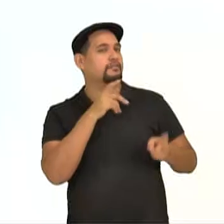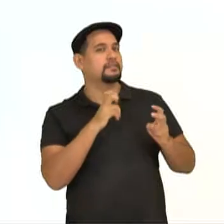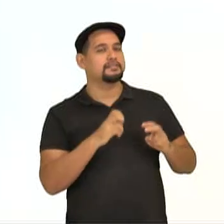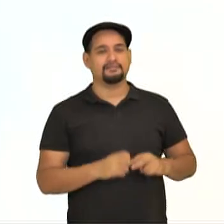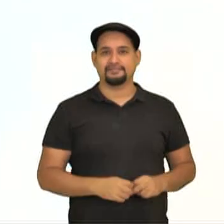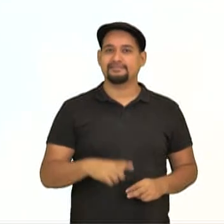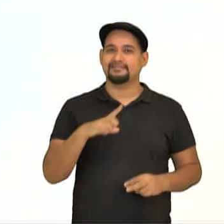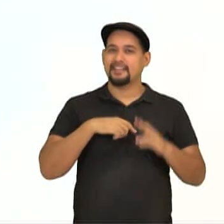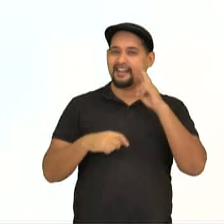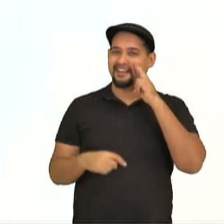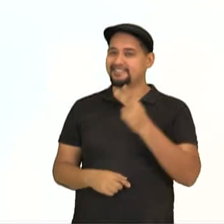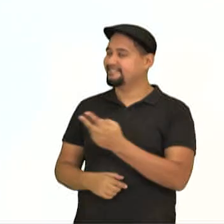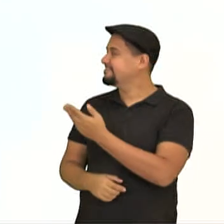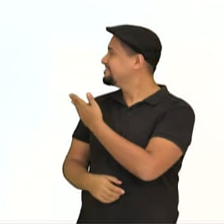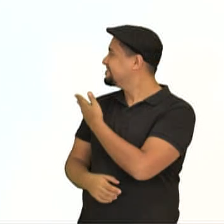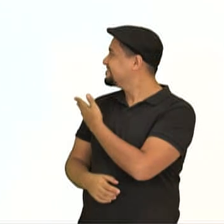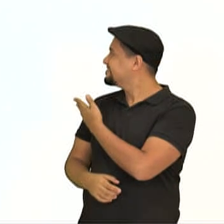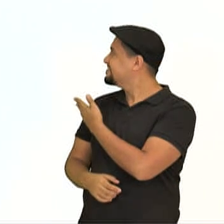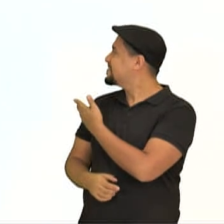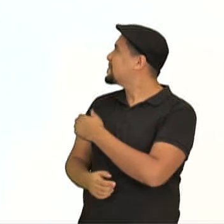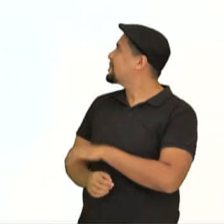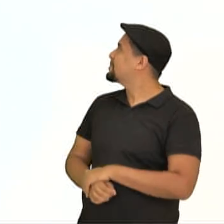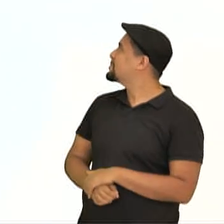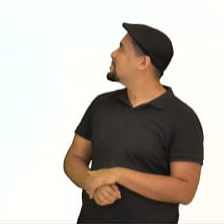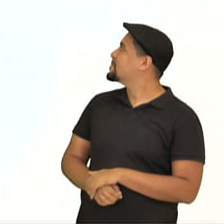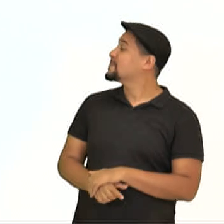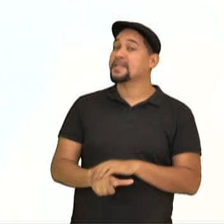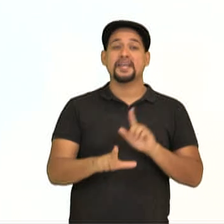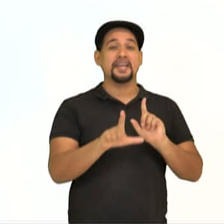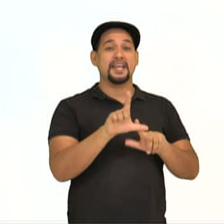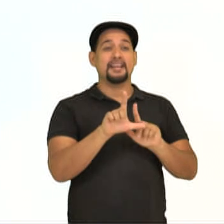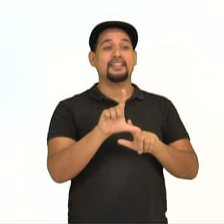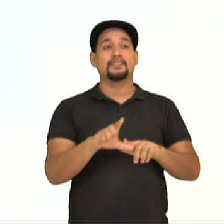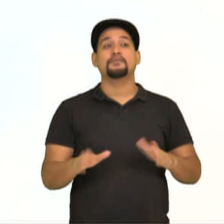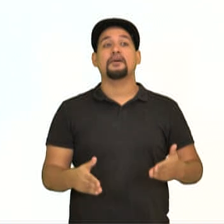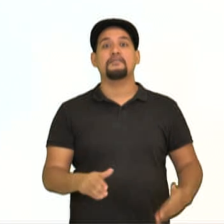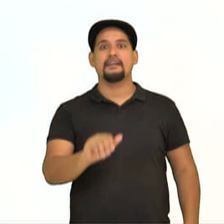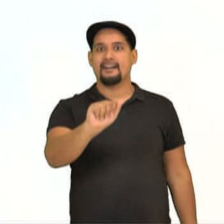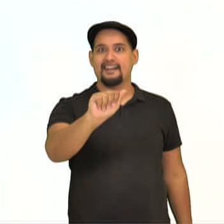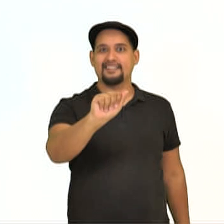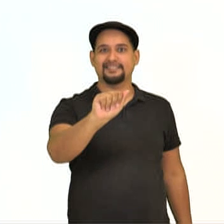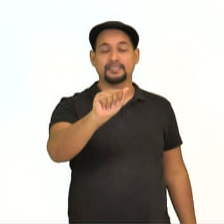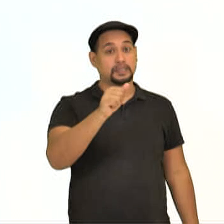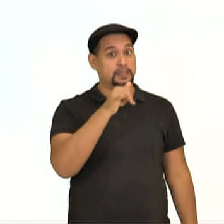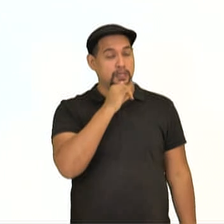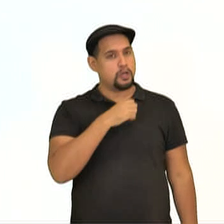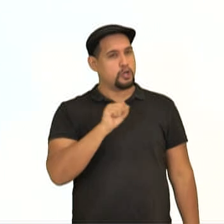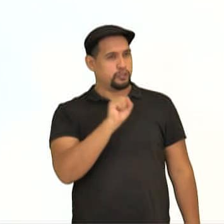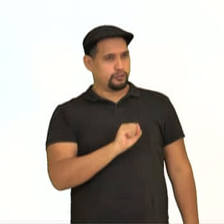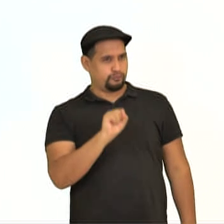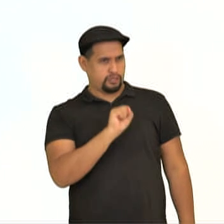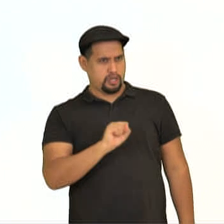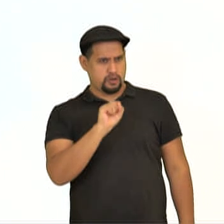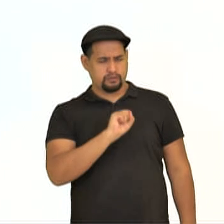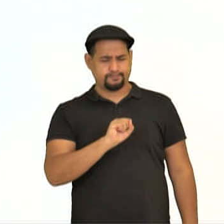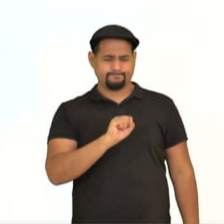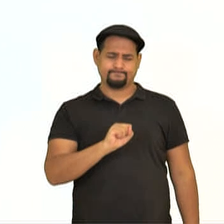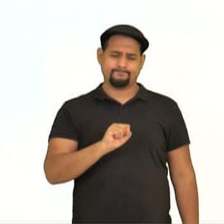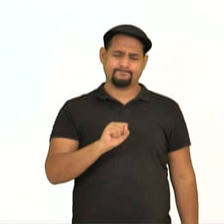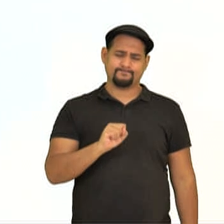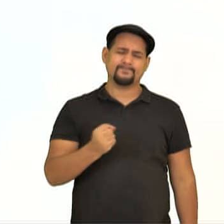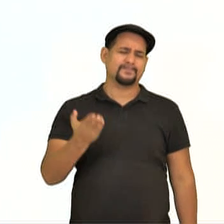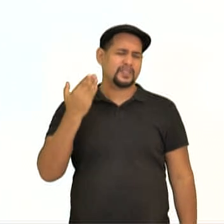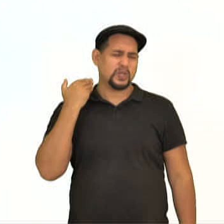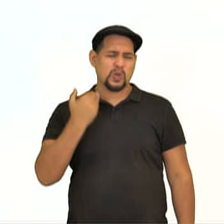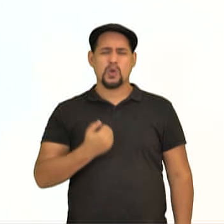ver? Tá lá, letra A. Veja, solteiro foi o menino